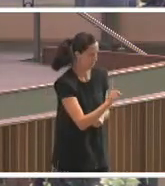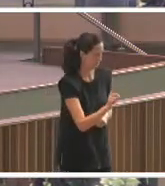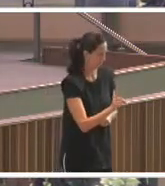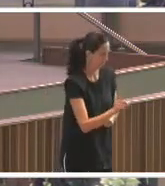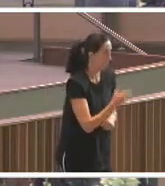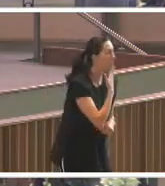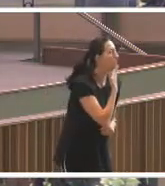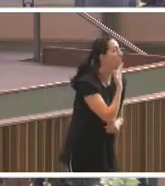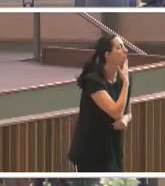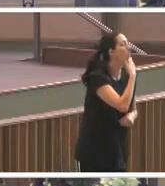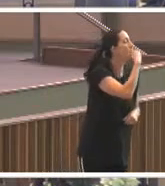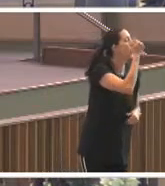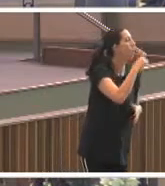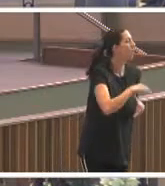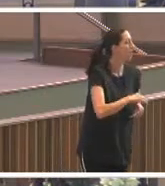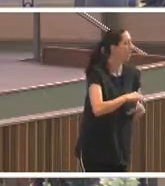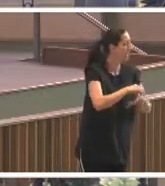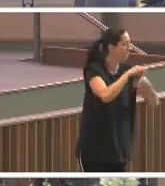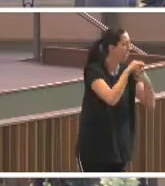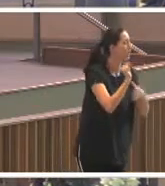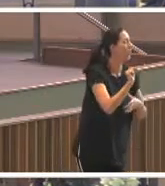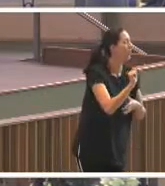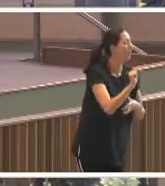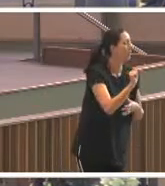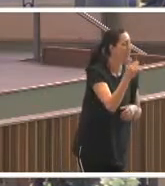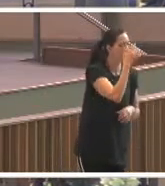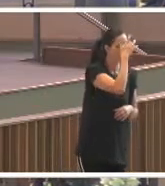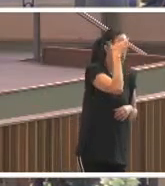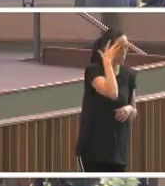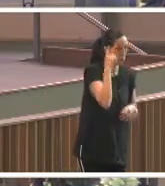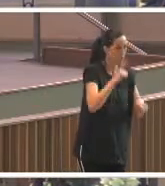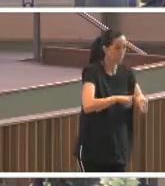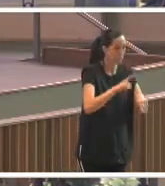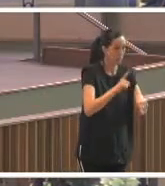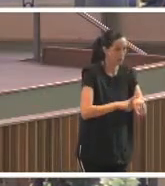Porque ele realmente ajudou pessoas a crescer.